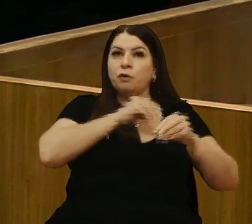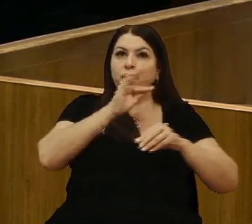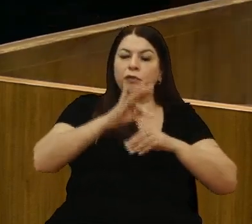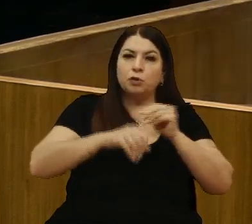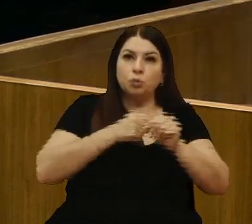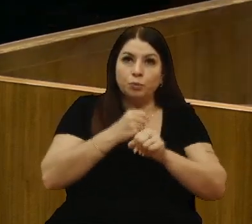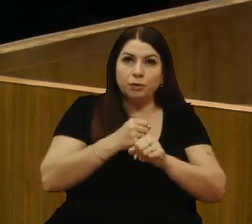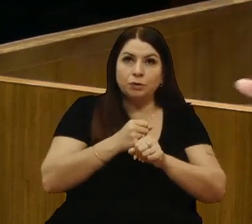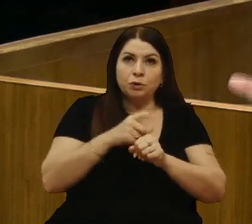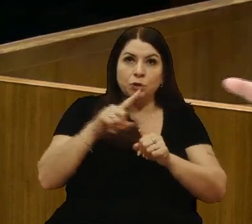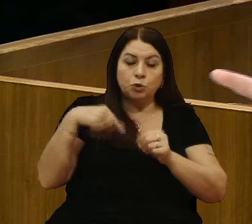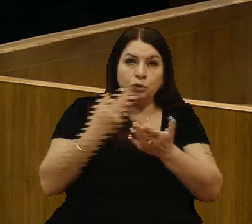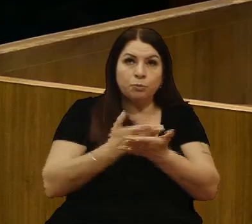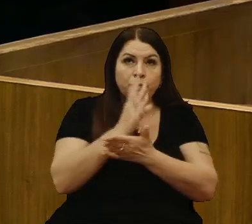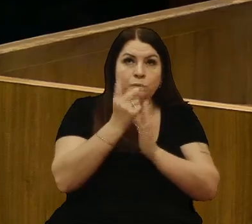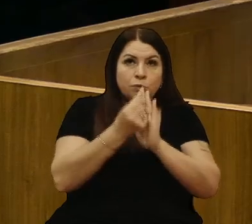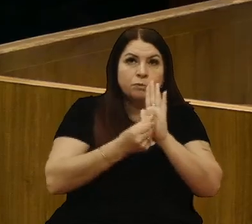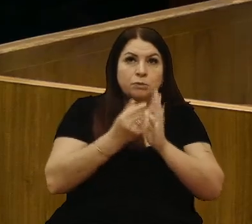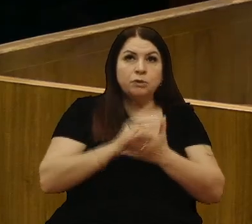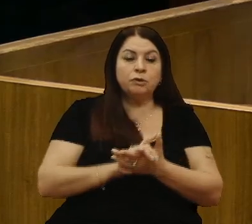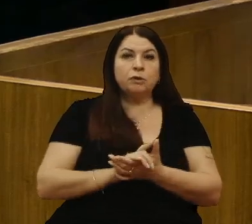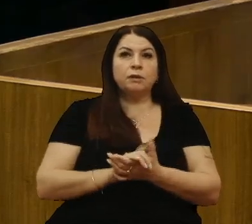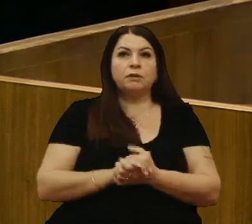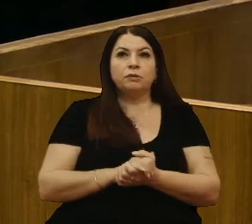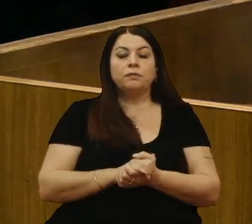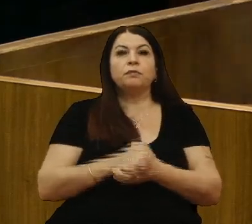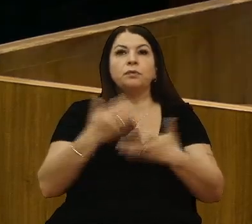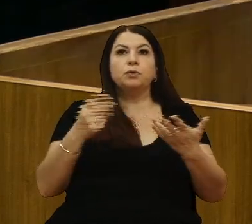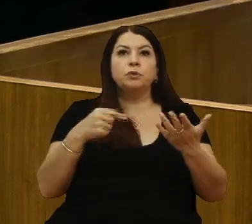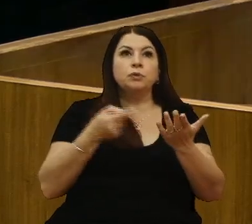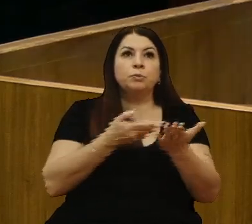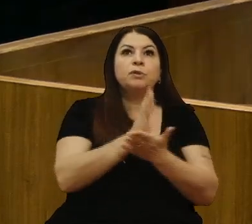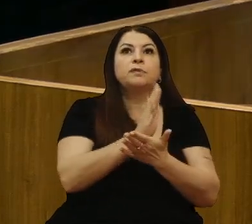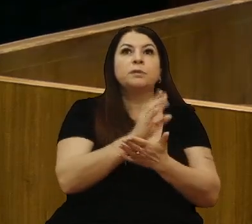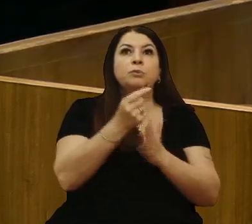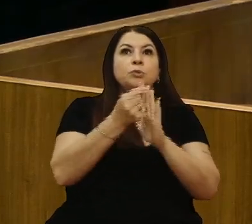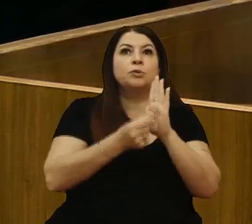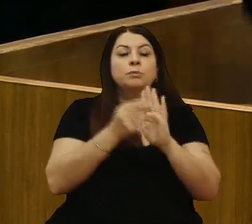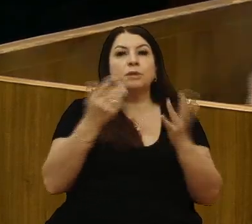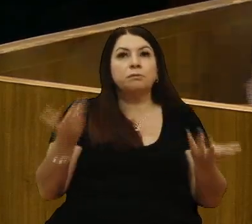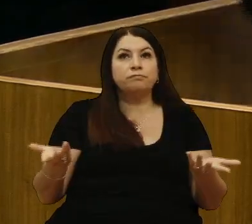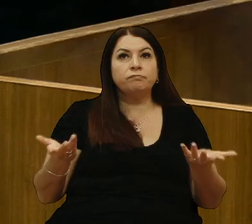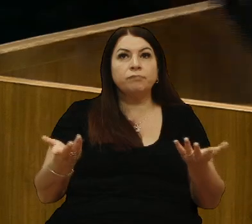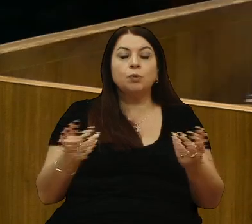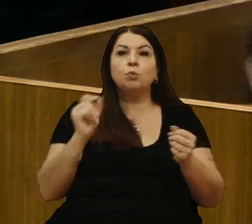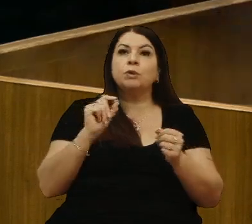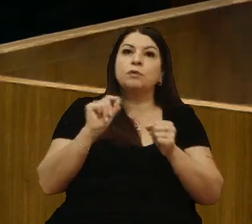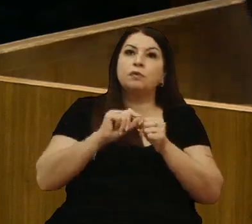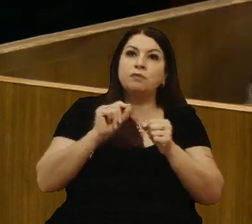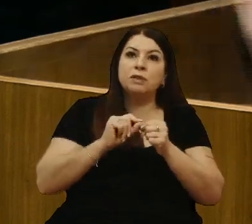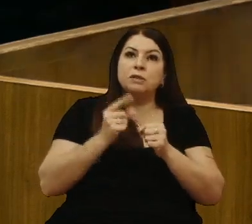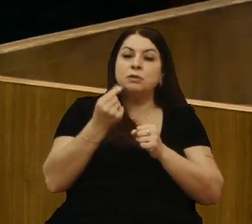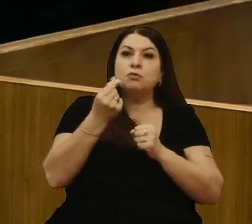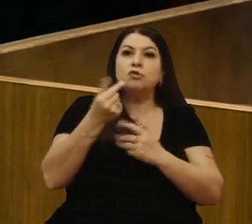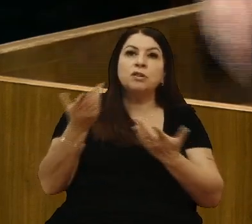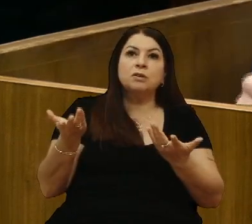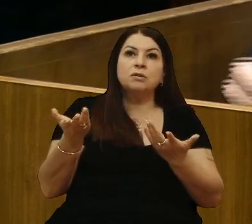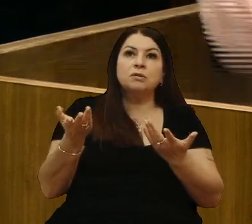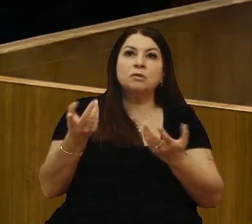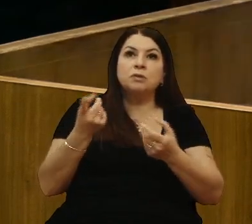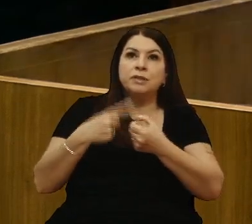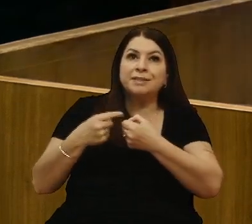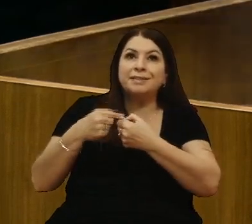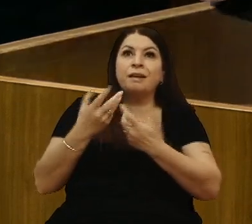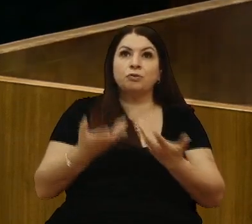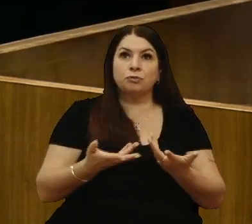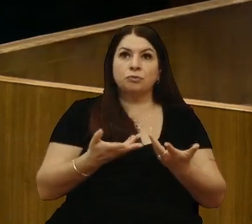nós aprovamos o orçamento. Nós aprovamos. O que estão fazendo com o dinheiro da nossa cidade?